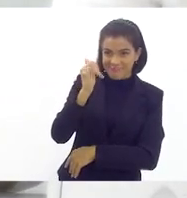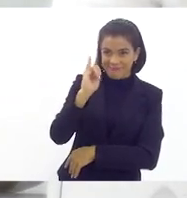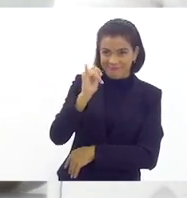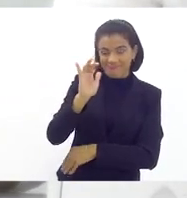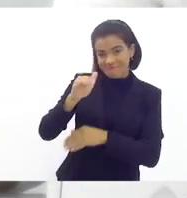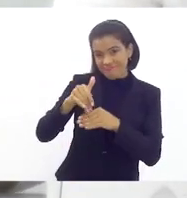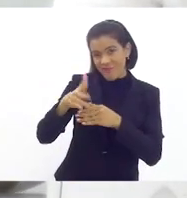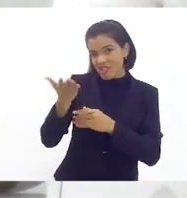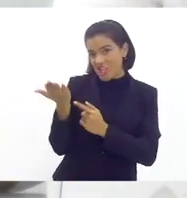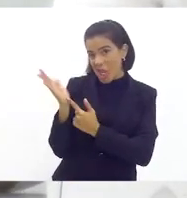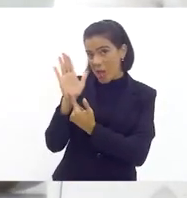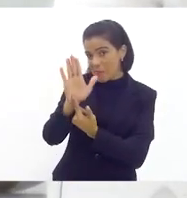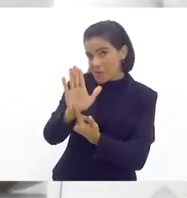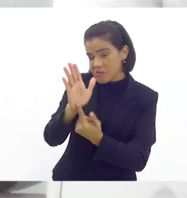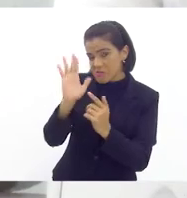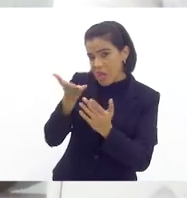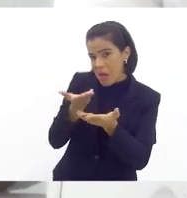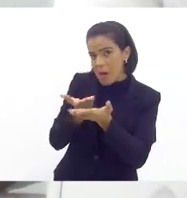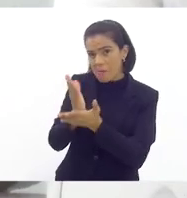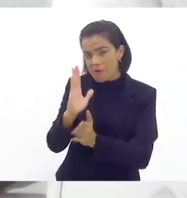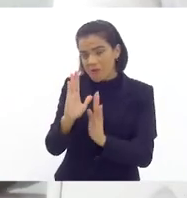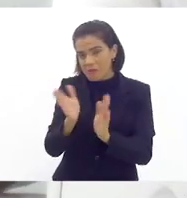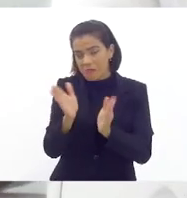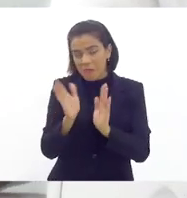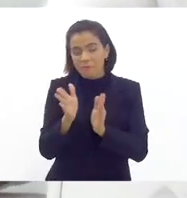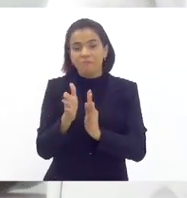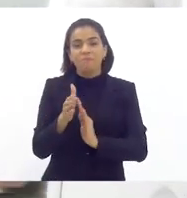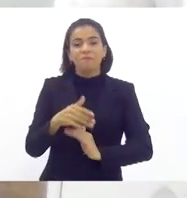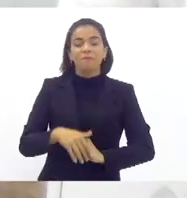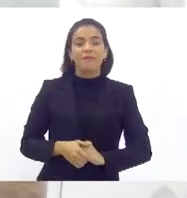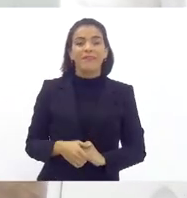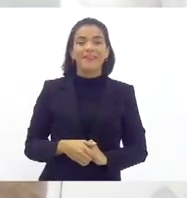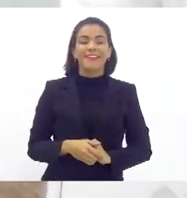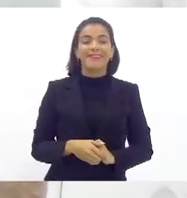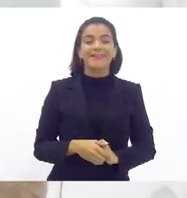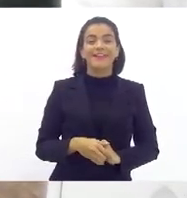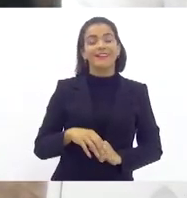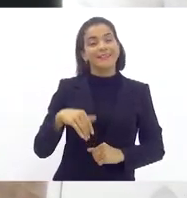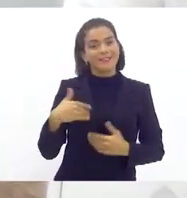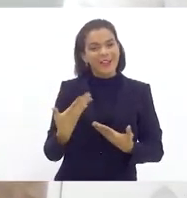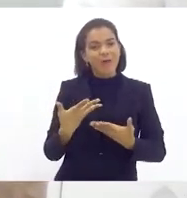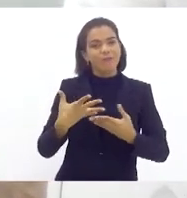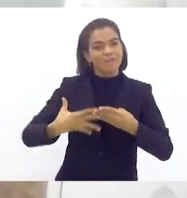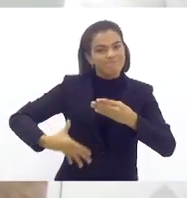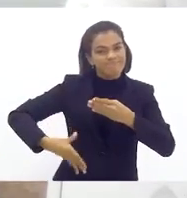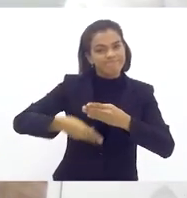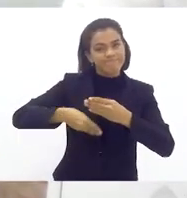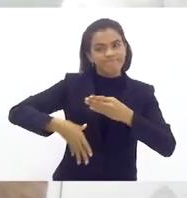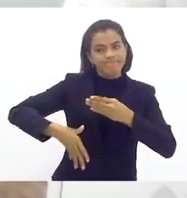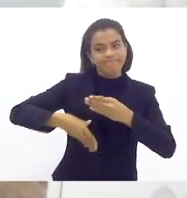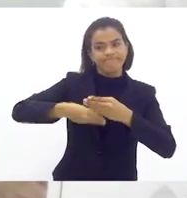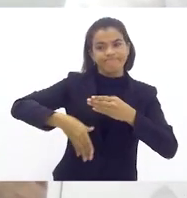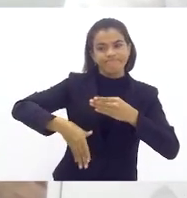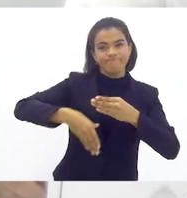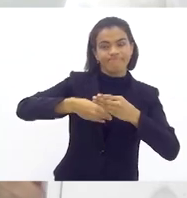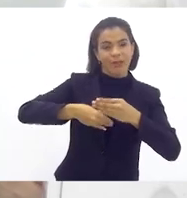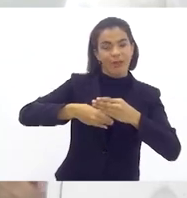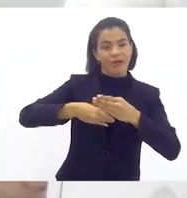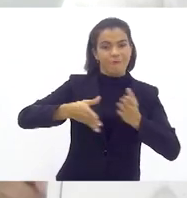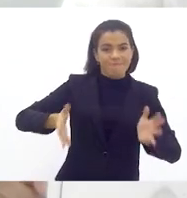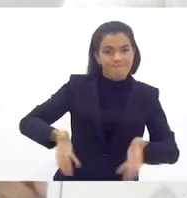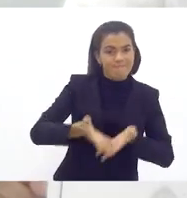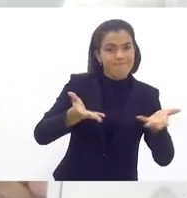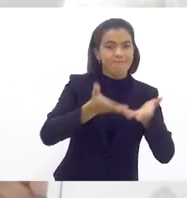apresentamos, já foi ali aprovado. Então, nós estamos fomentando para que eles tenham